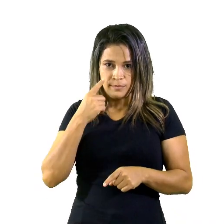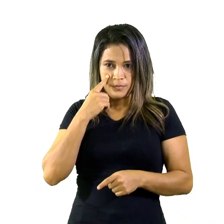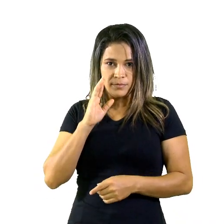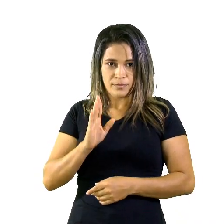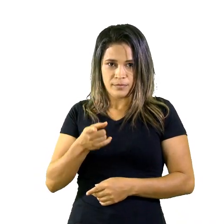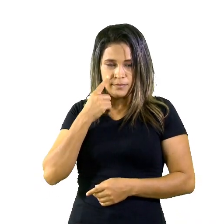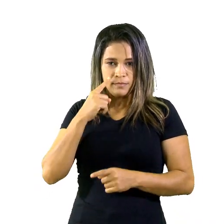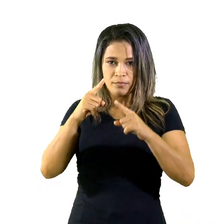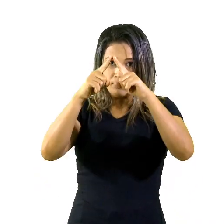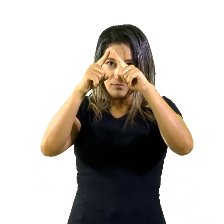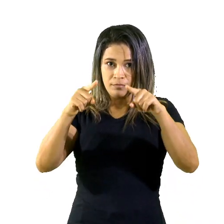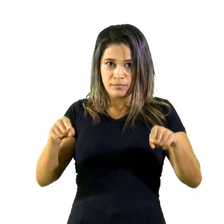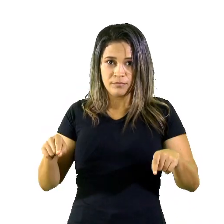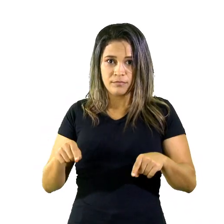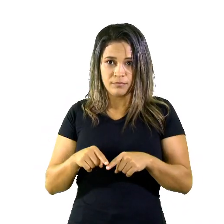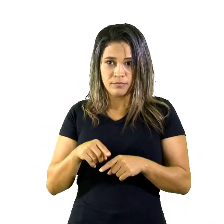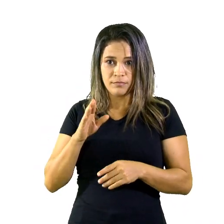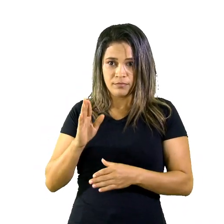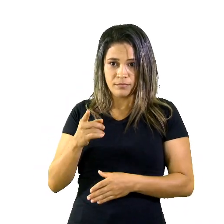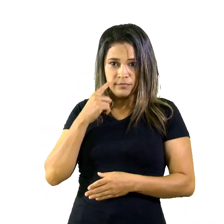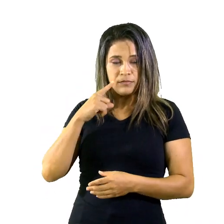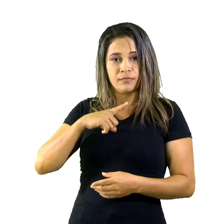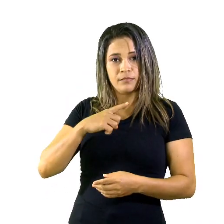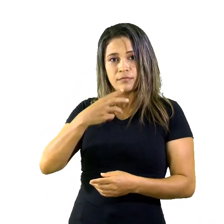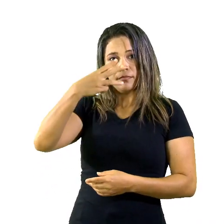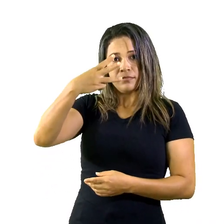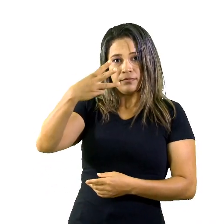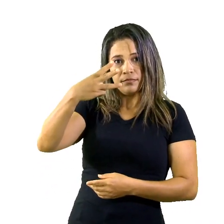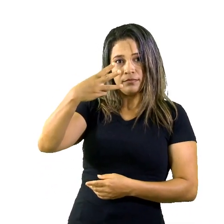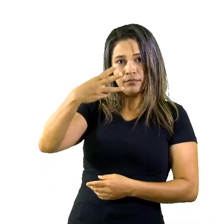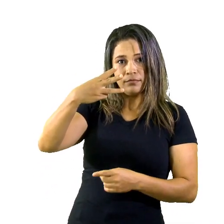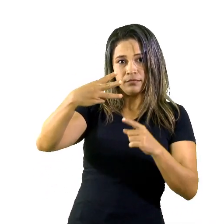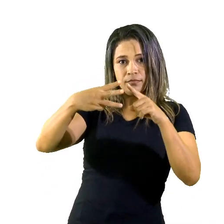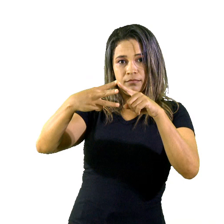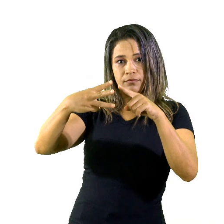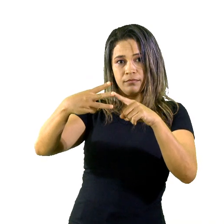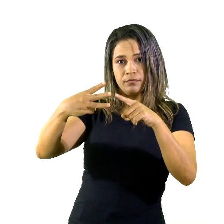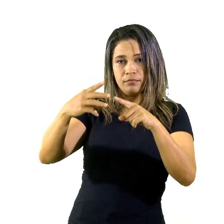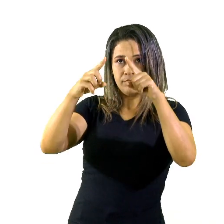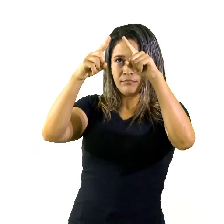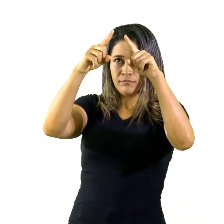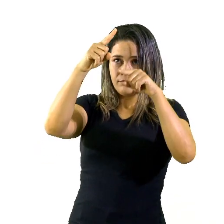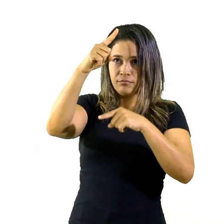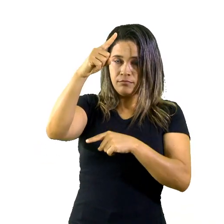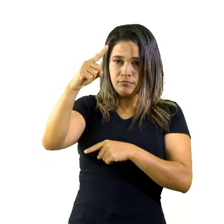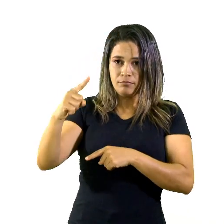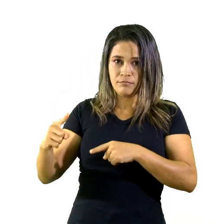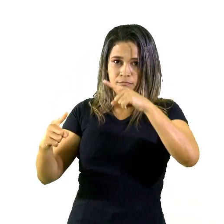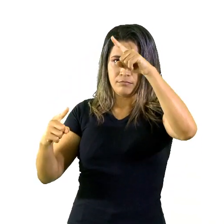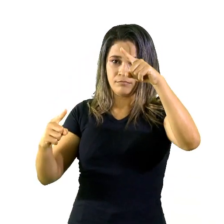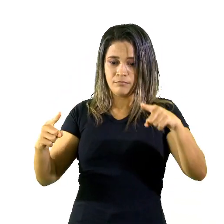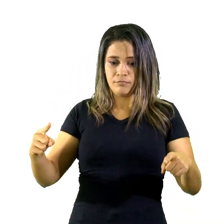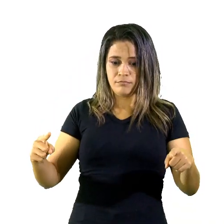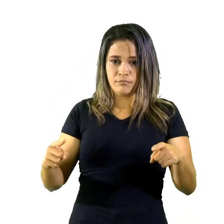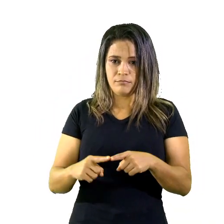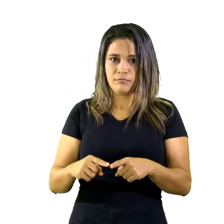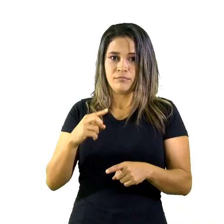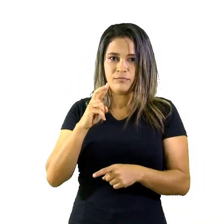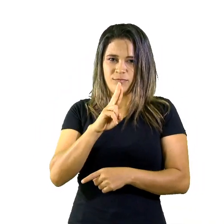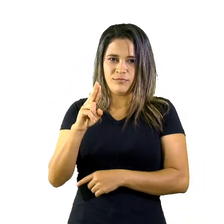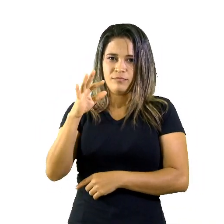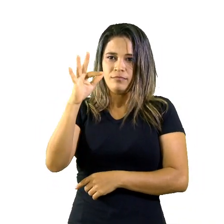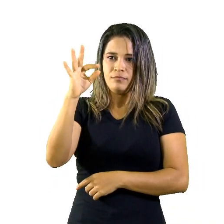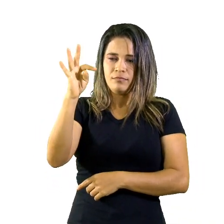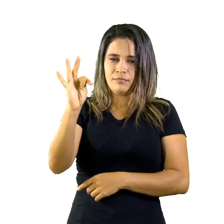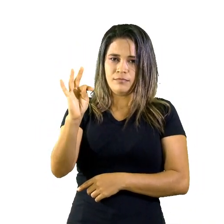triângulo é um polígono que ele possui 3 lados. Se a gente for prestar atenção, se a gente for estudar o nome deles,